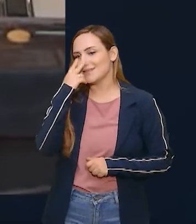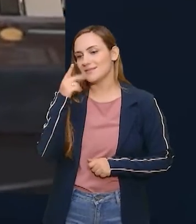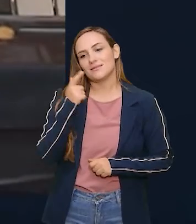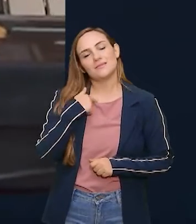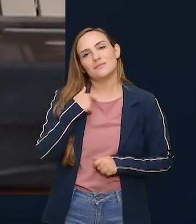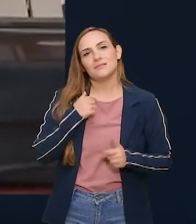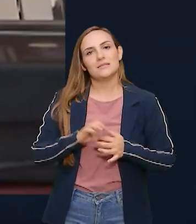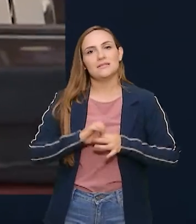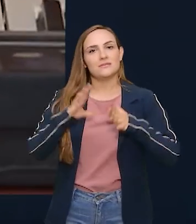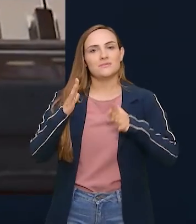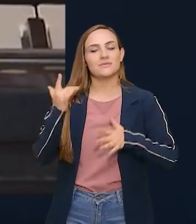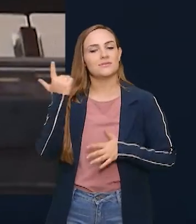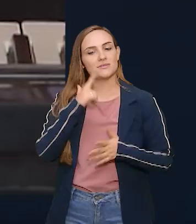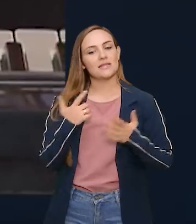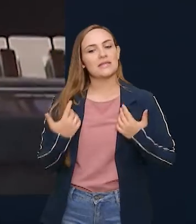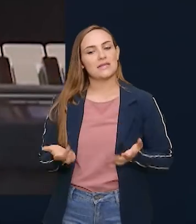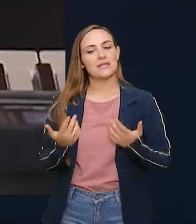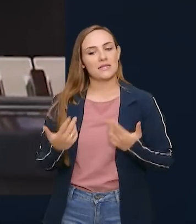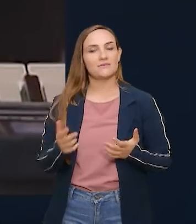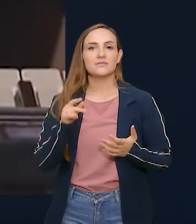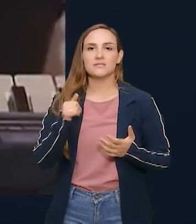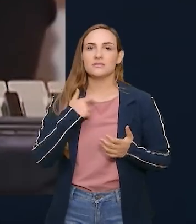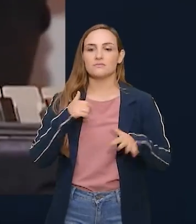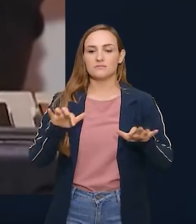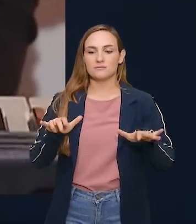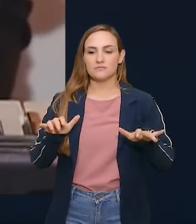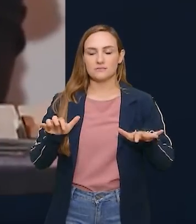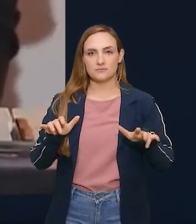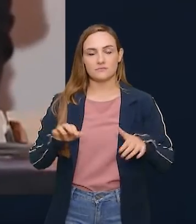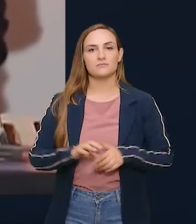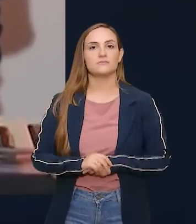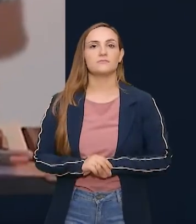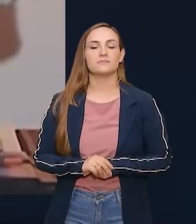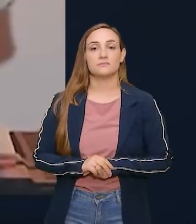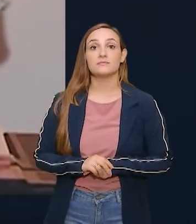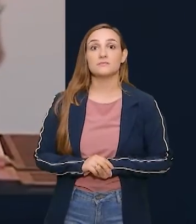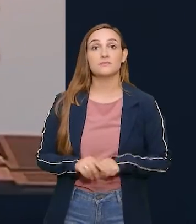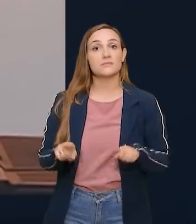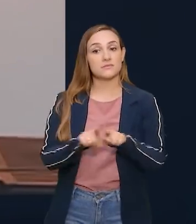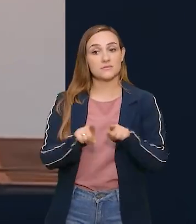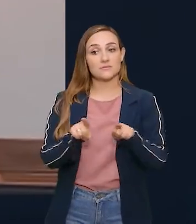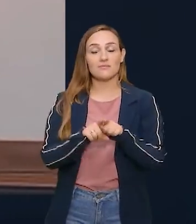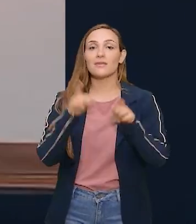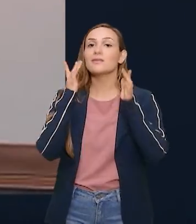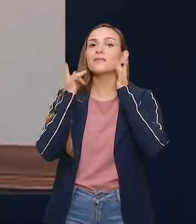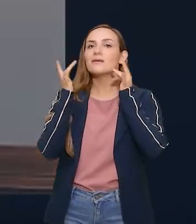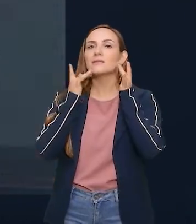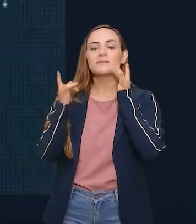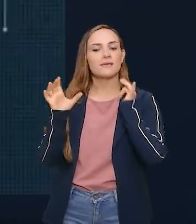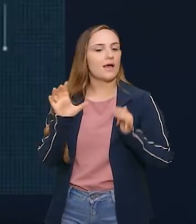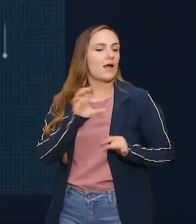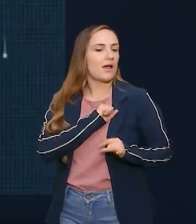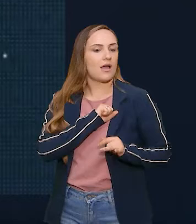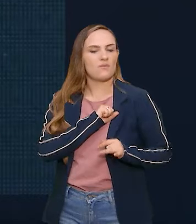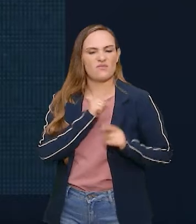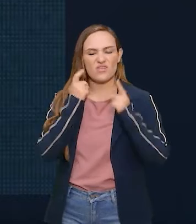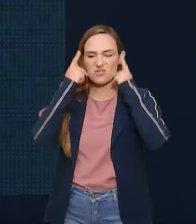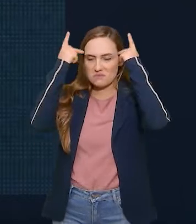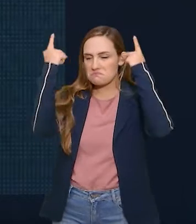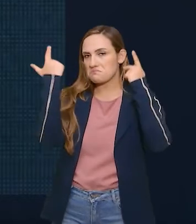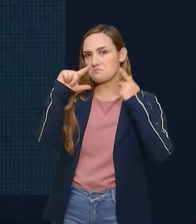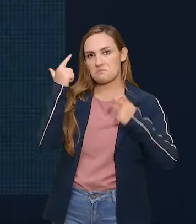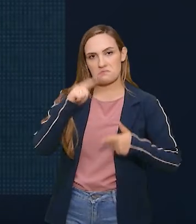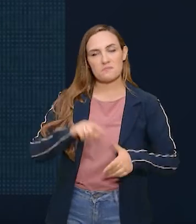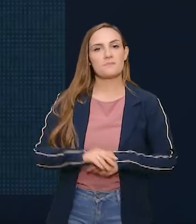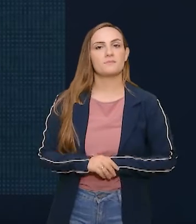É como se eu estivesse solta. Eu me sinto leve quando eu toco. Além da música, é nas aulas de teatro que